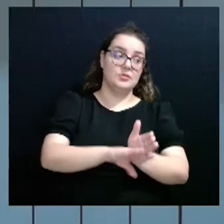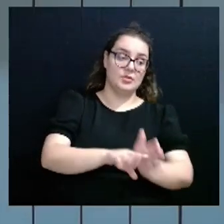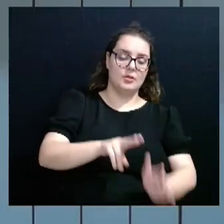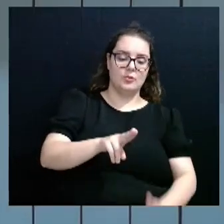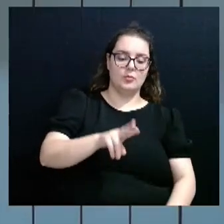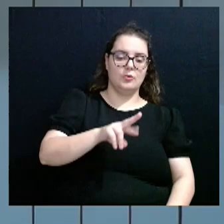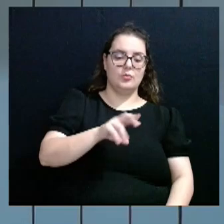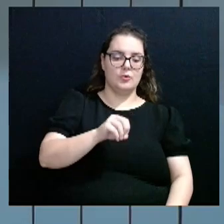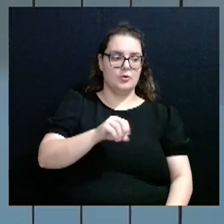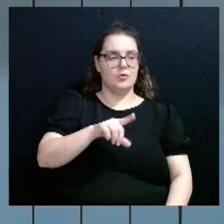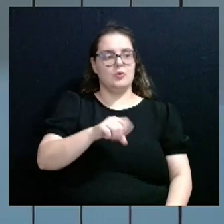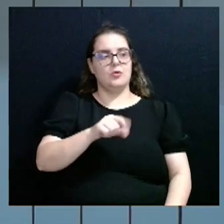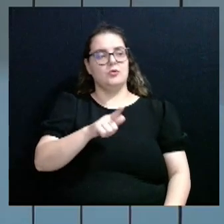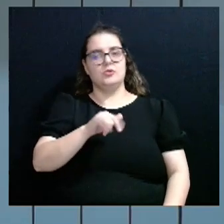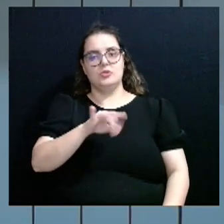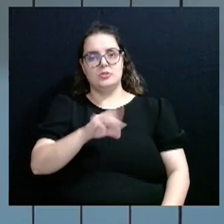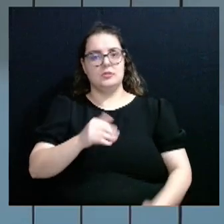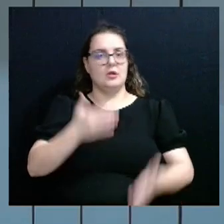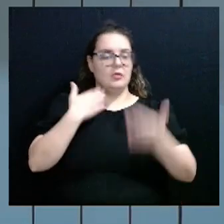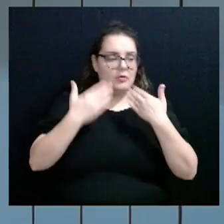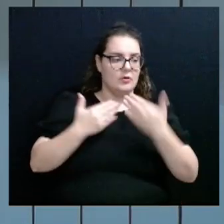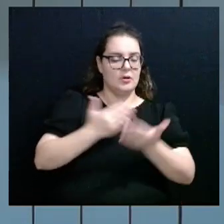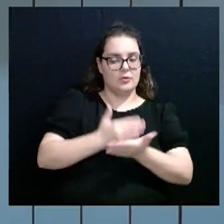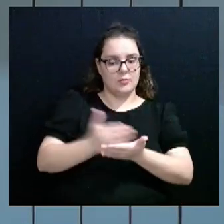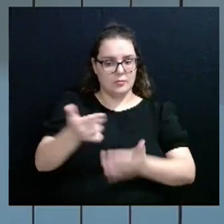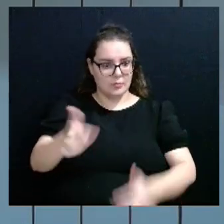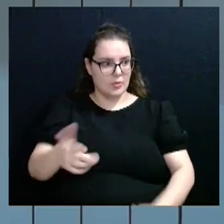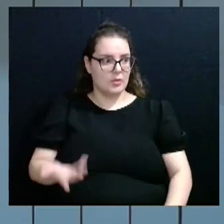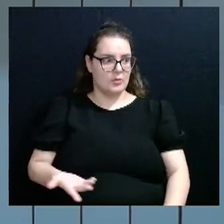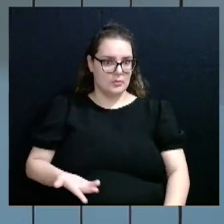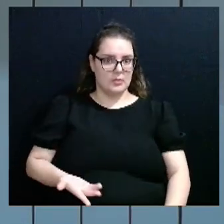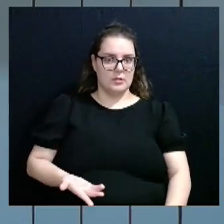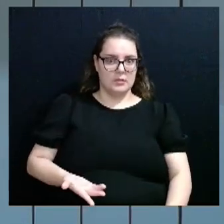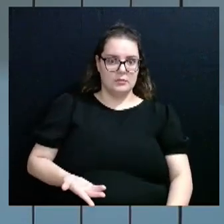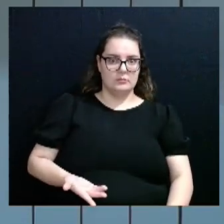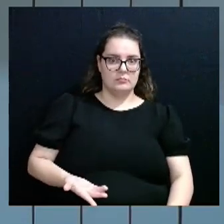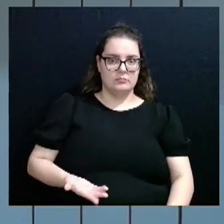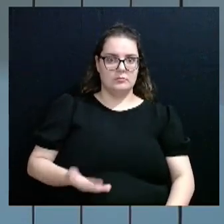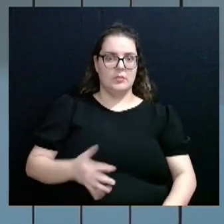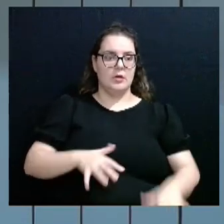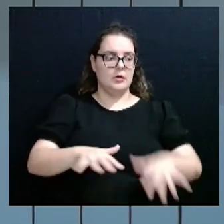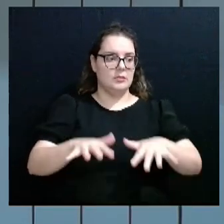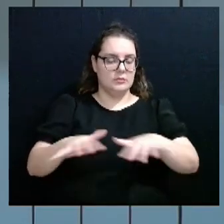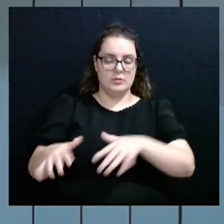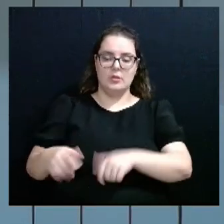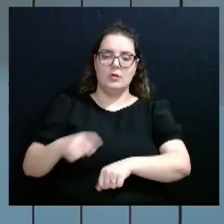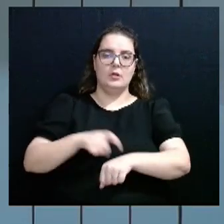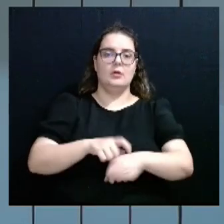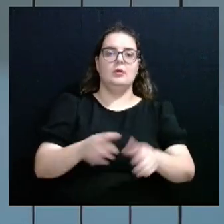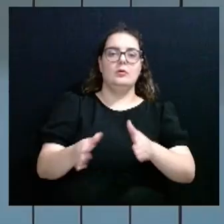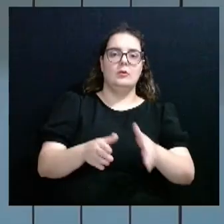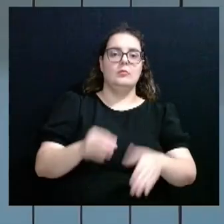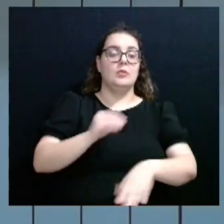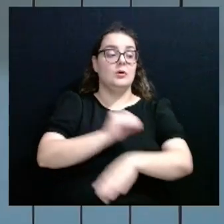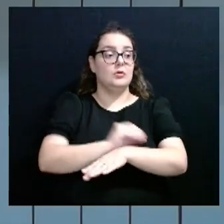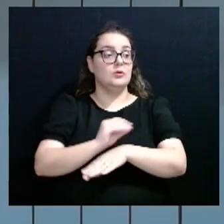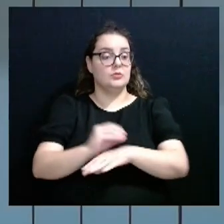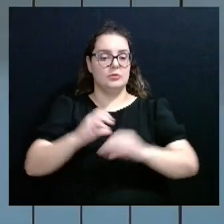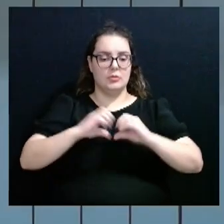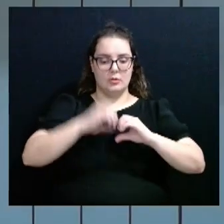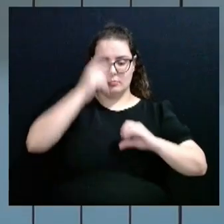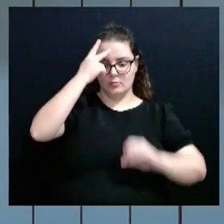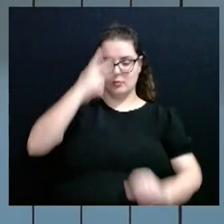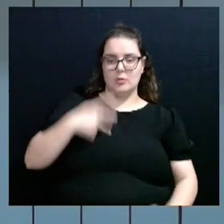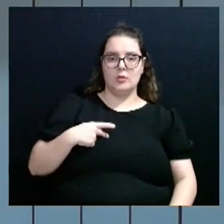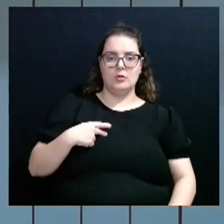conversar e começar, então, esse momento de cuidado, de amor próprio, de